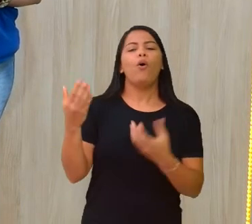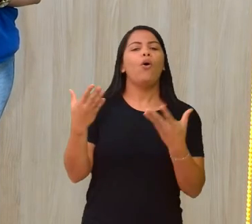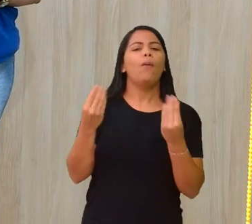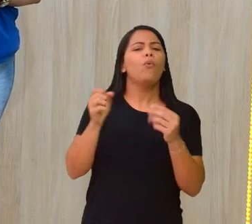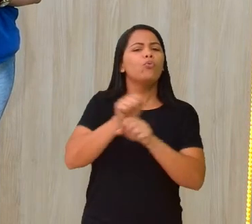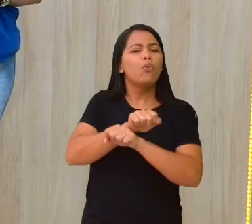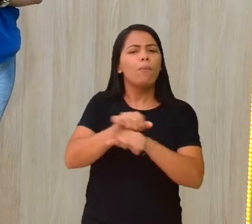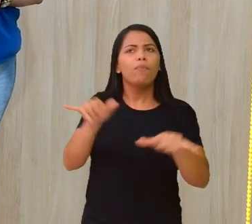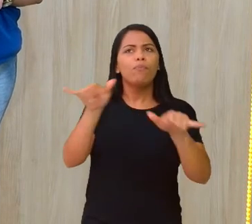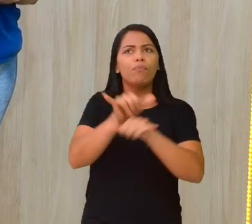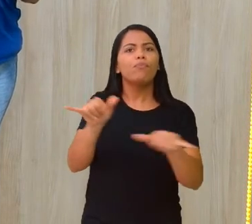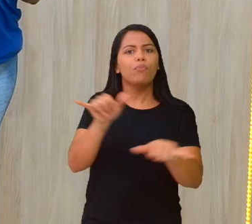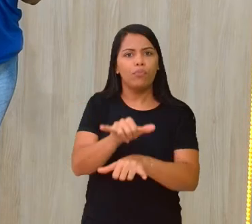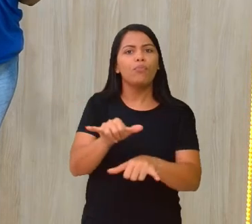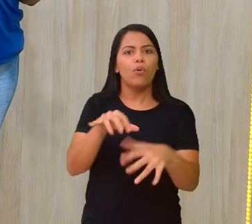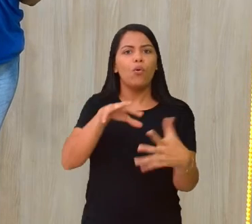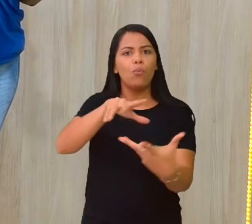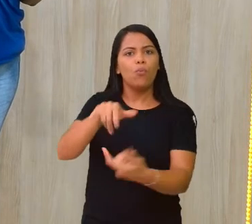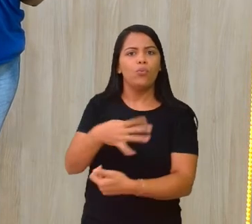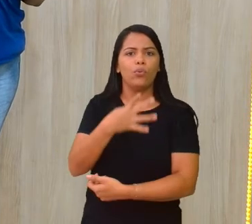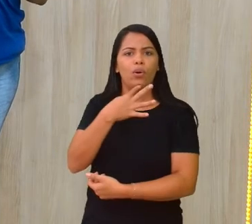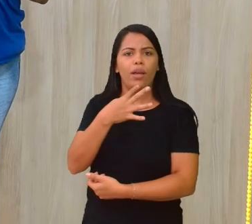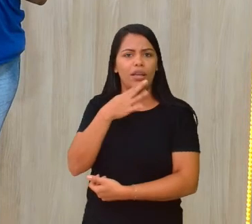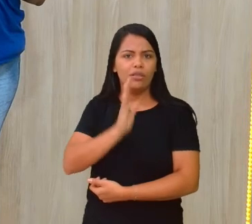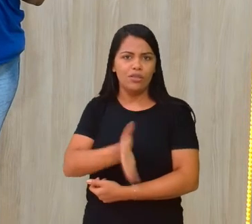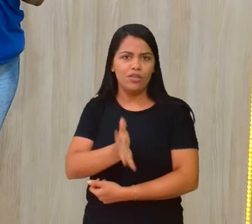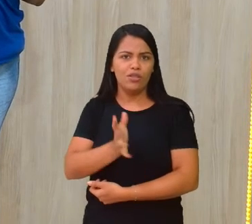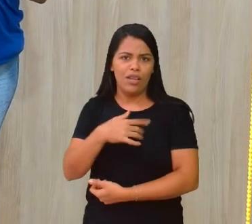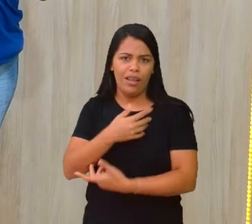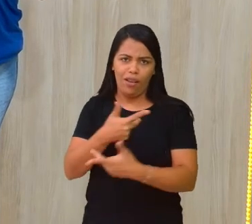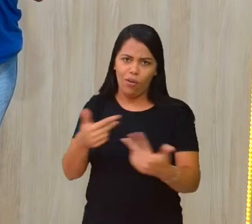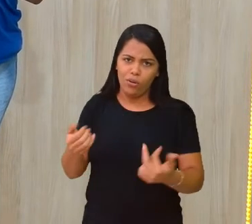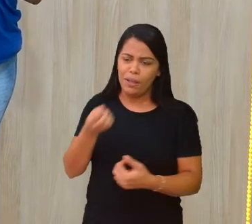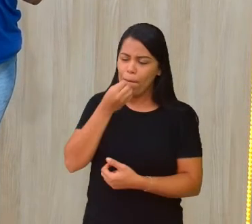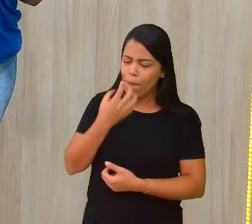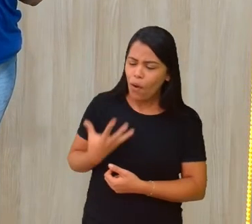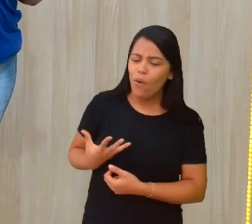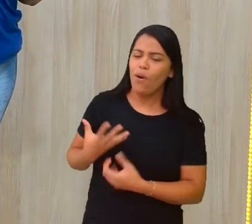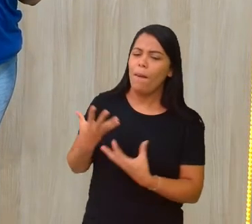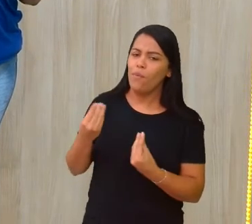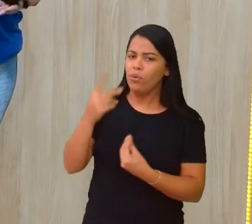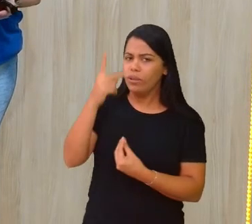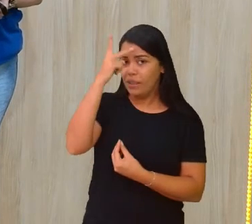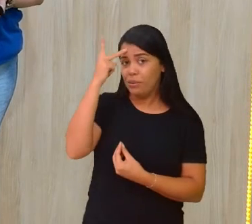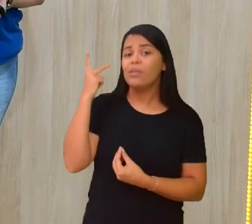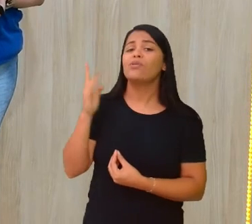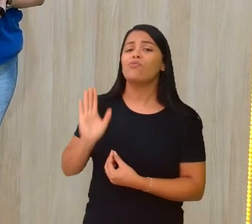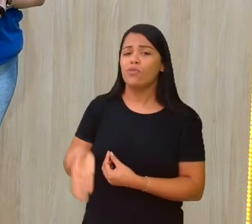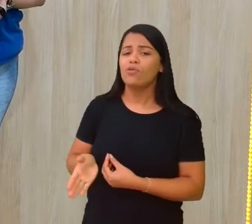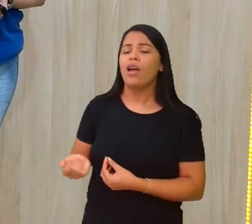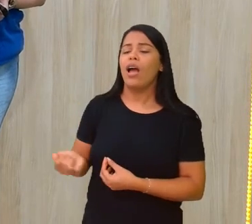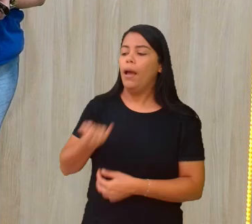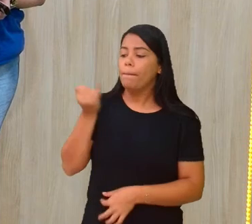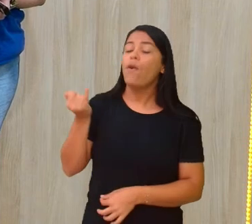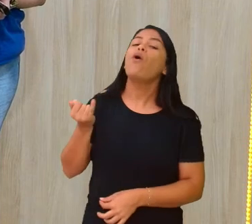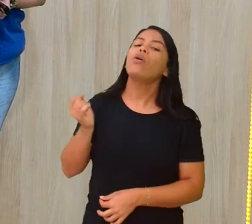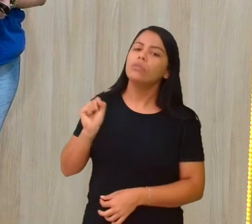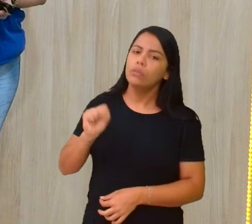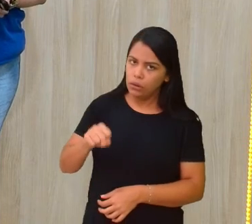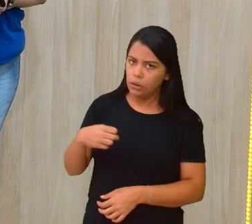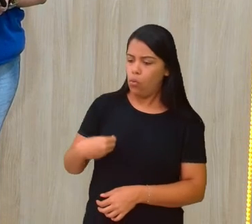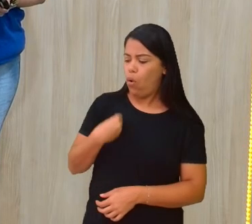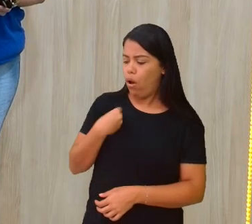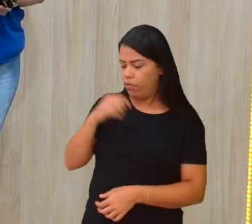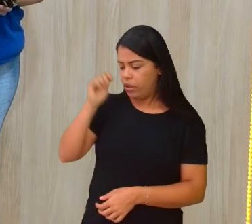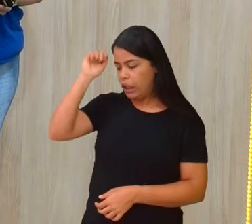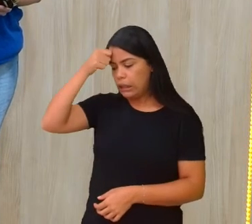disseminado pelo mundo todo. Coisa boa, né? Porque isso quer dizer que muitas pessoas se importam, sim, com as vidas negras, né?